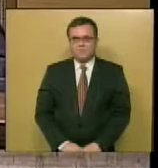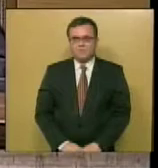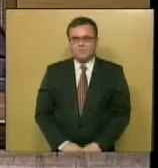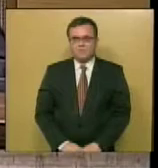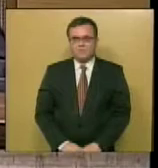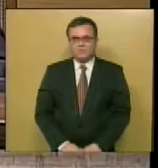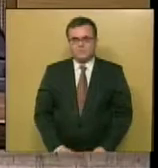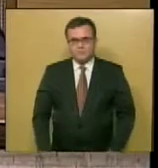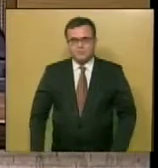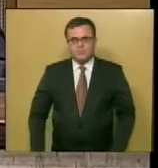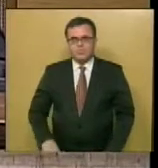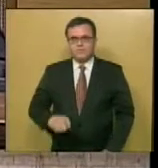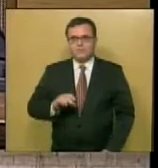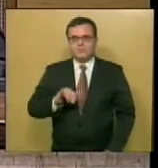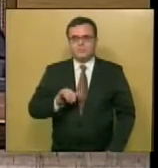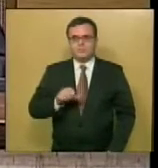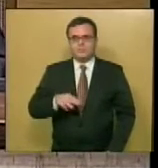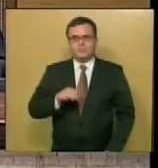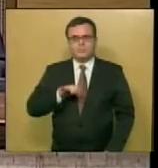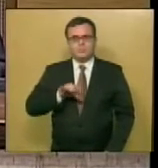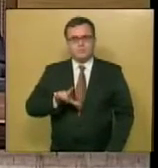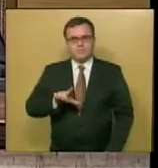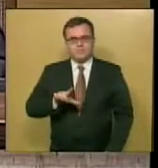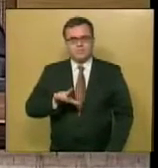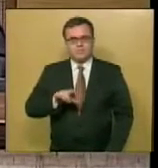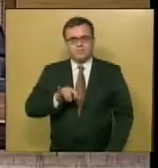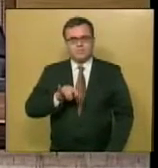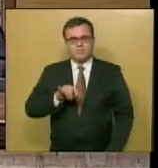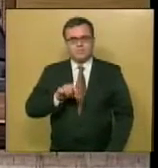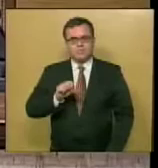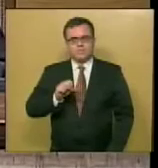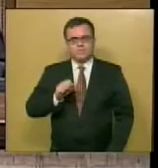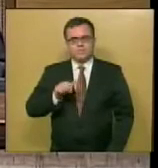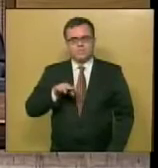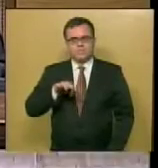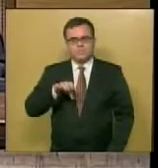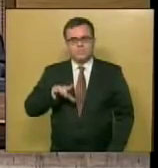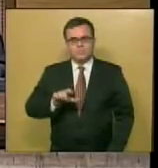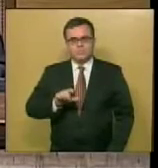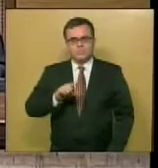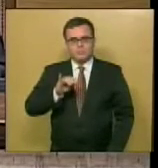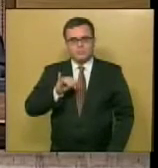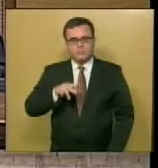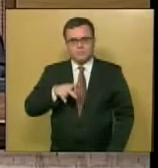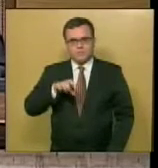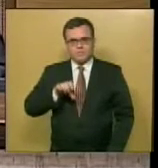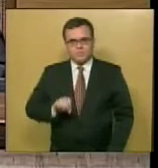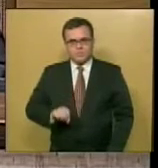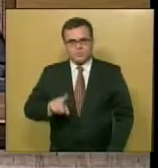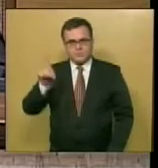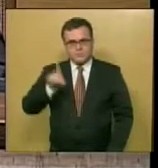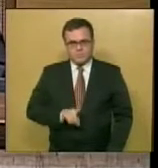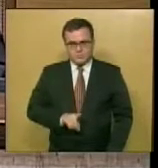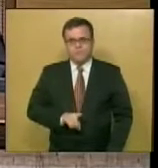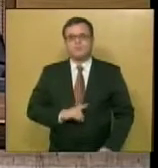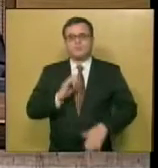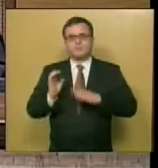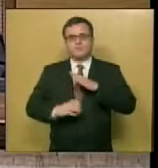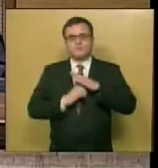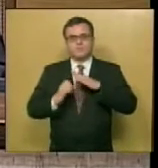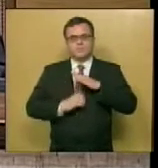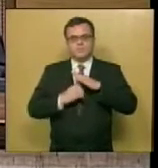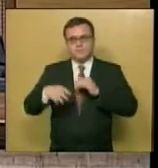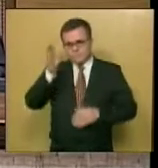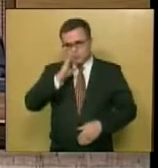O senhor Ismael Bispo do Santos, Israel, Bispo do Santos, diretor regional da Empresa Brasileira